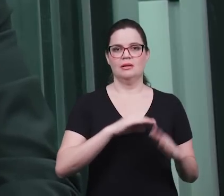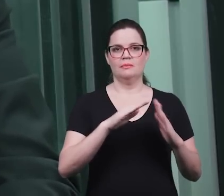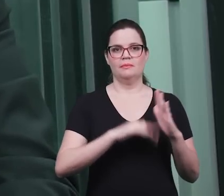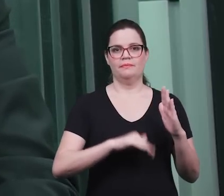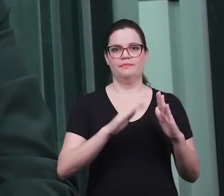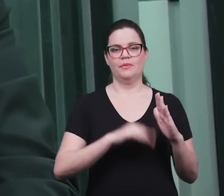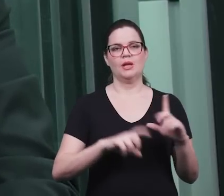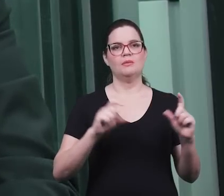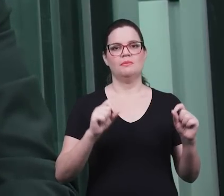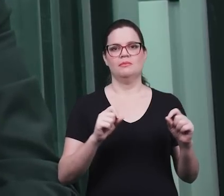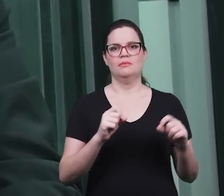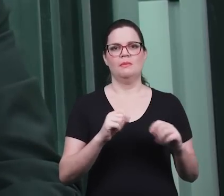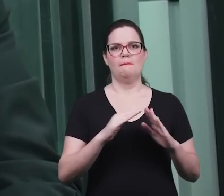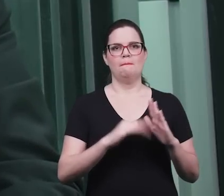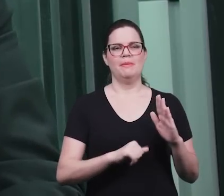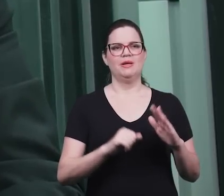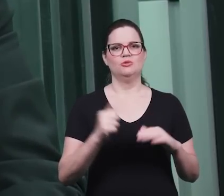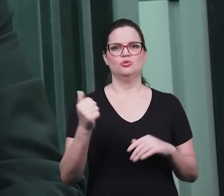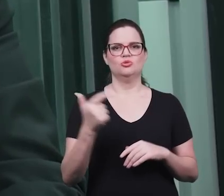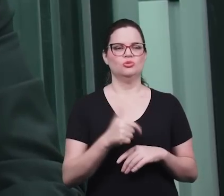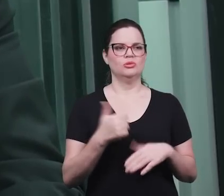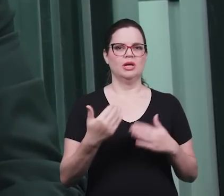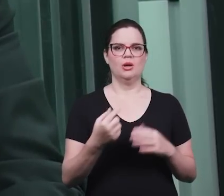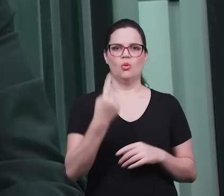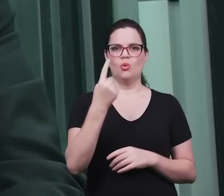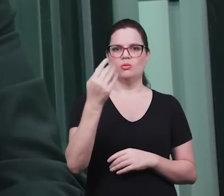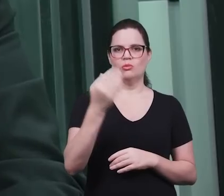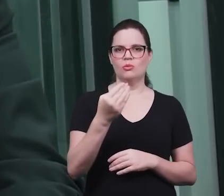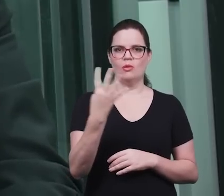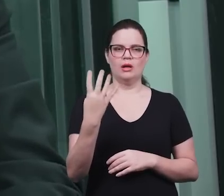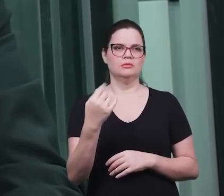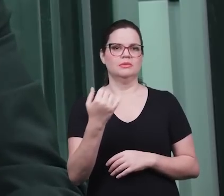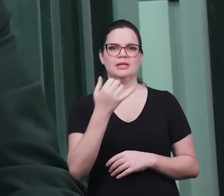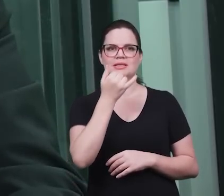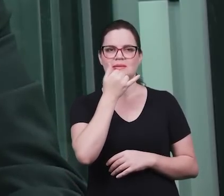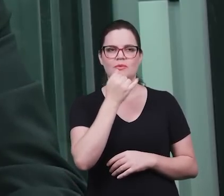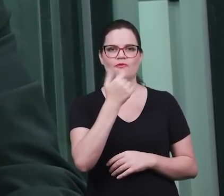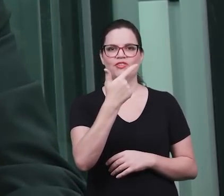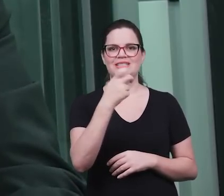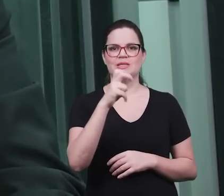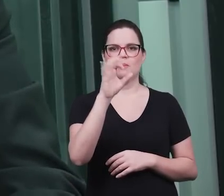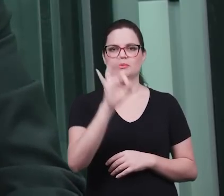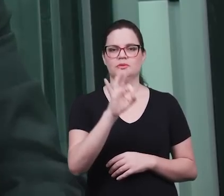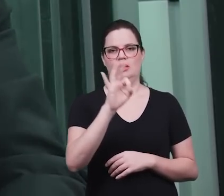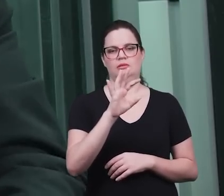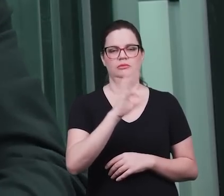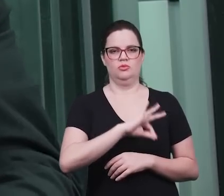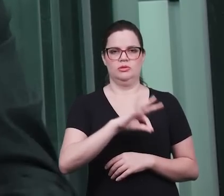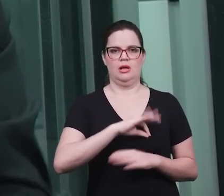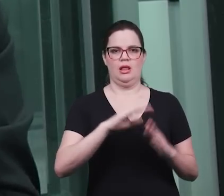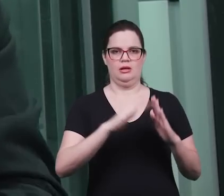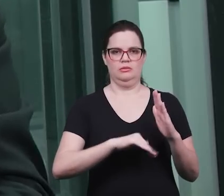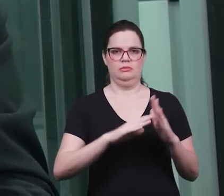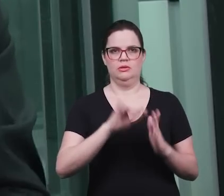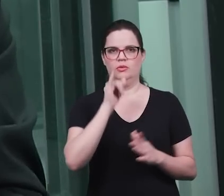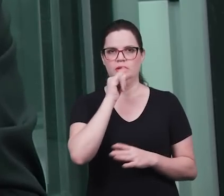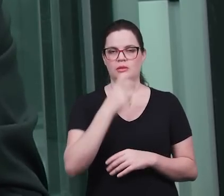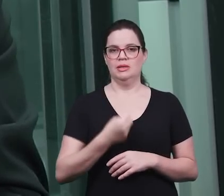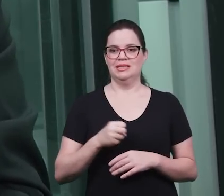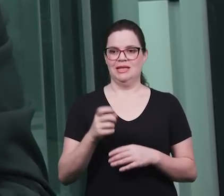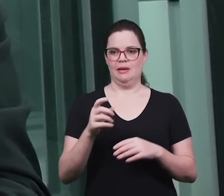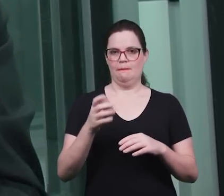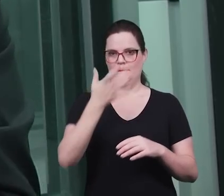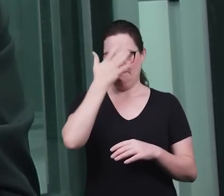inferior a 1/4 de salário mínimo. Então, dentro daquela casa, não pode se ter ninguém se dividir o que todo mundo